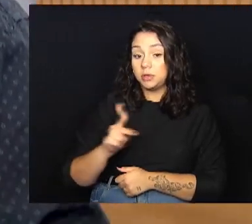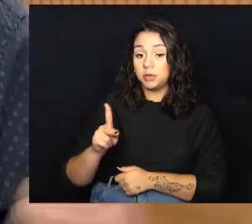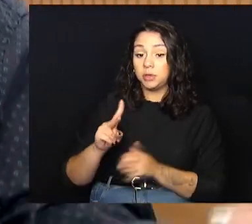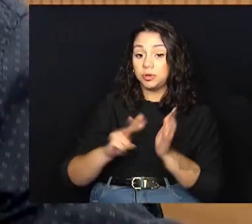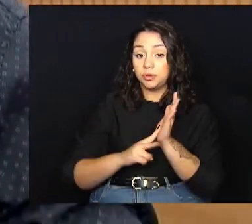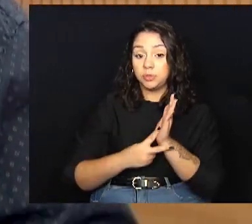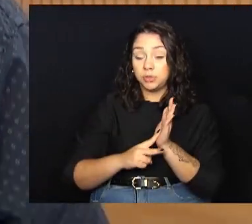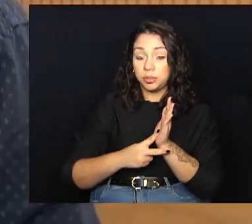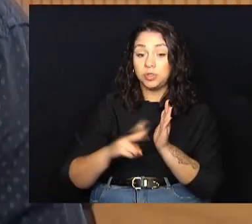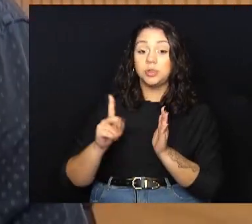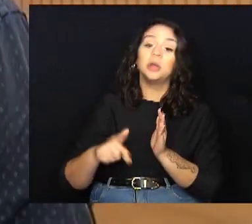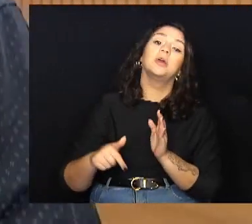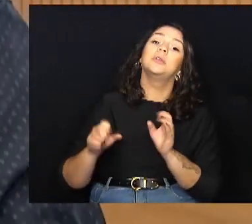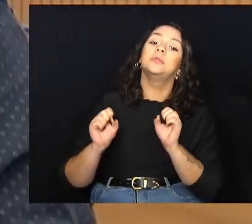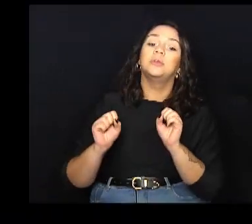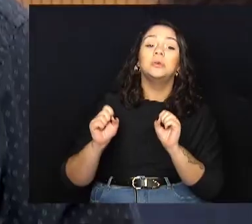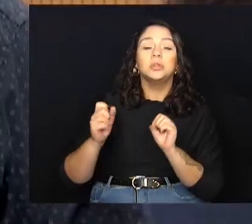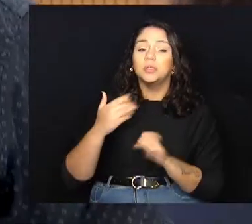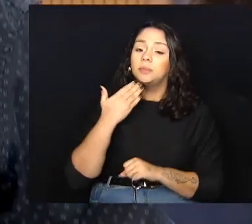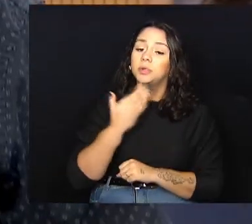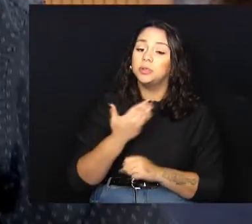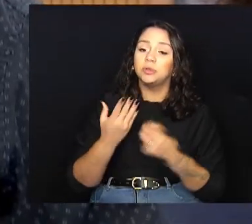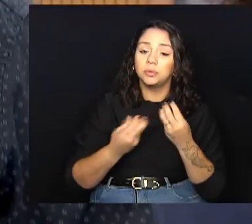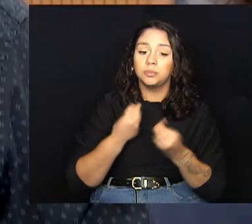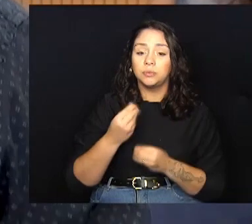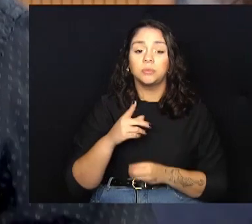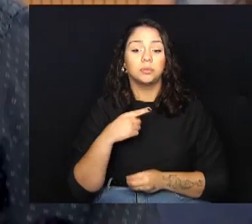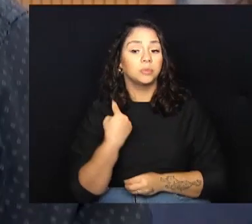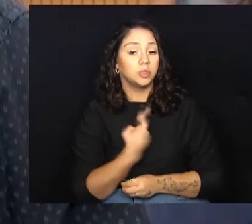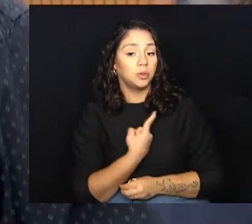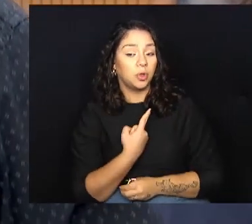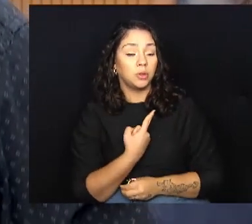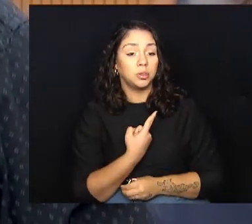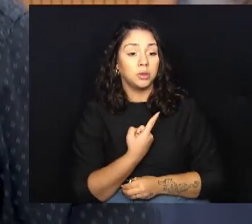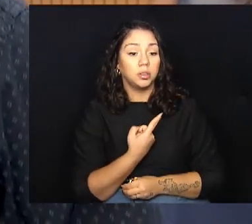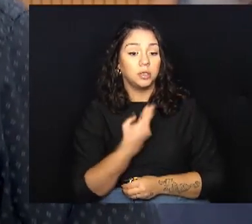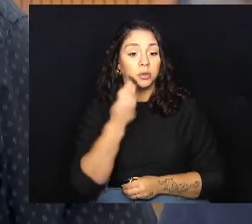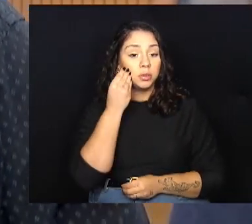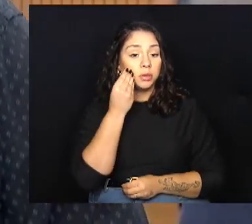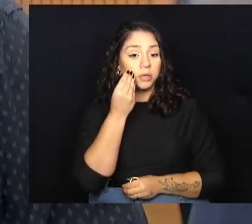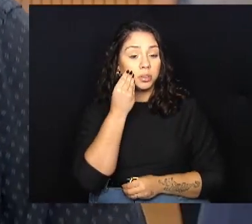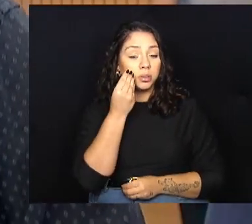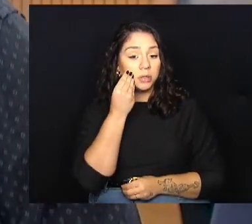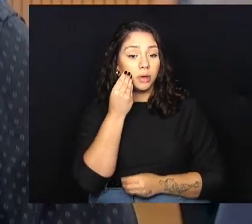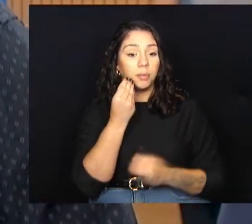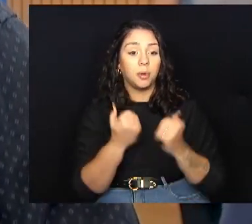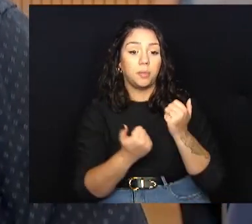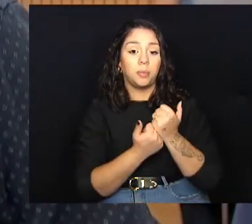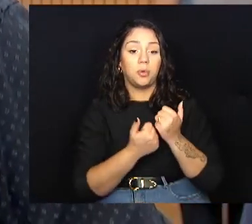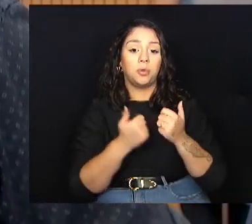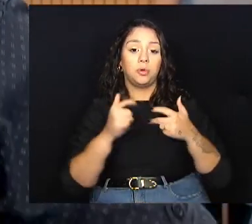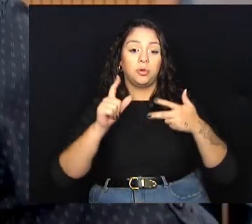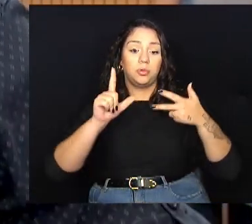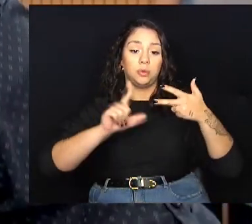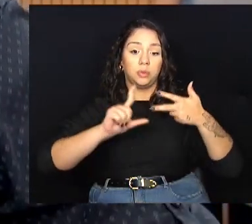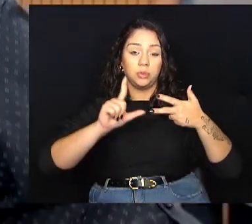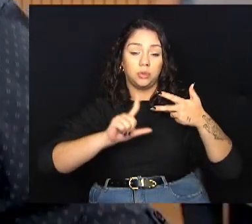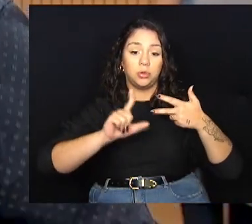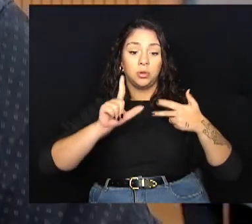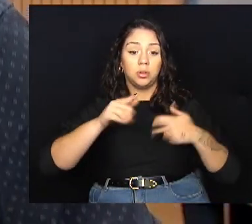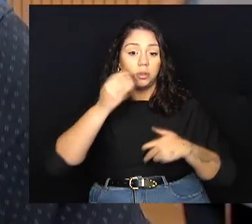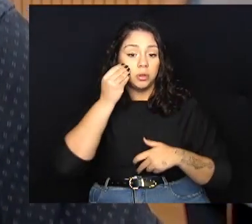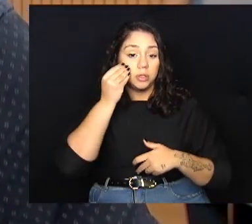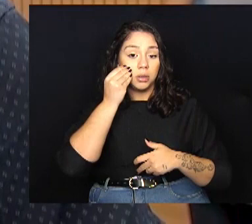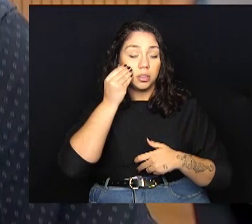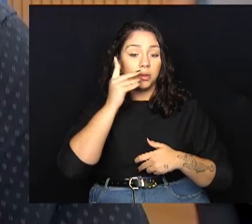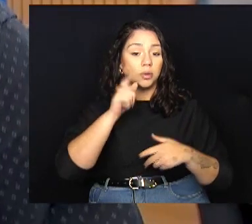falou sobre a reivindicação nós temos que buscar o apoio do Poder Legislativo aí tentar fazer